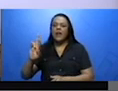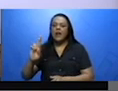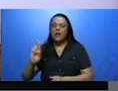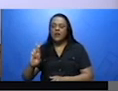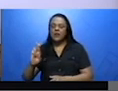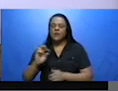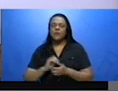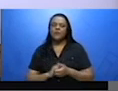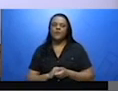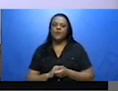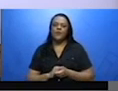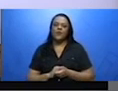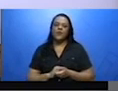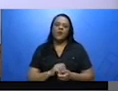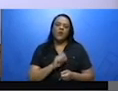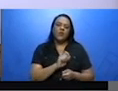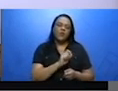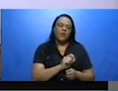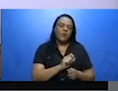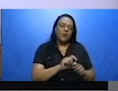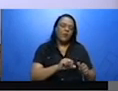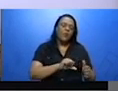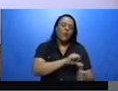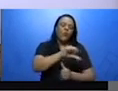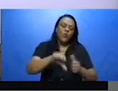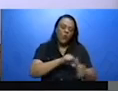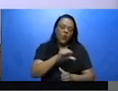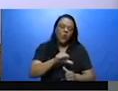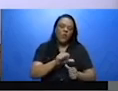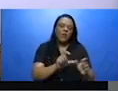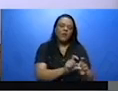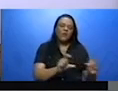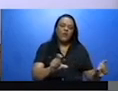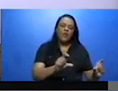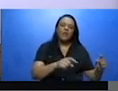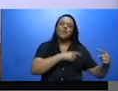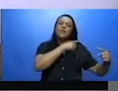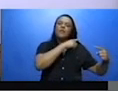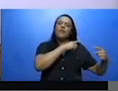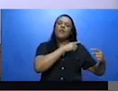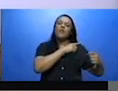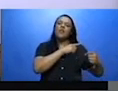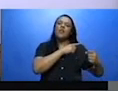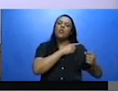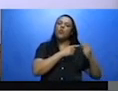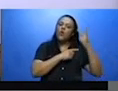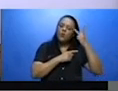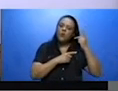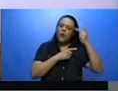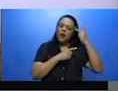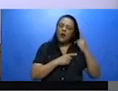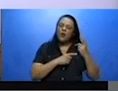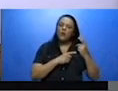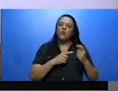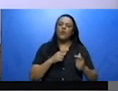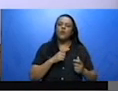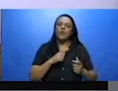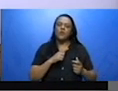da desenvolvida, que é aquela tradicional, um período composto, que